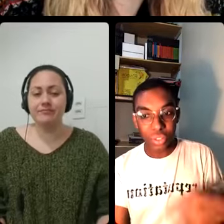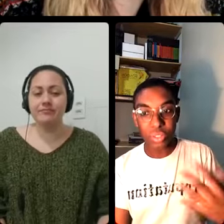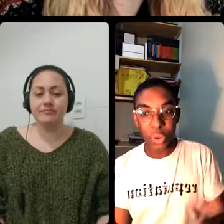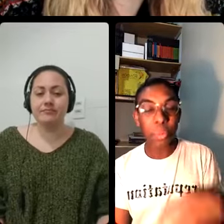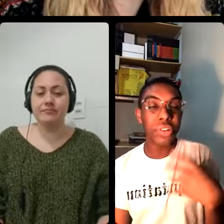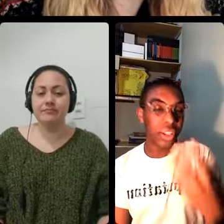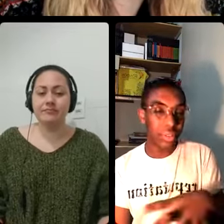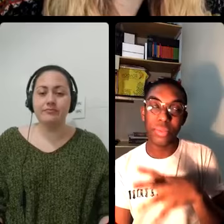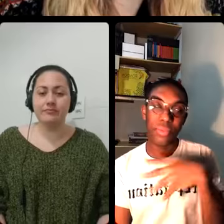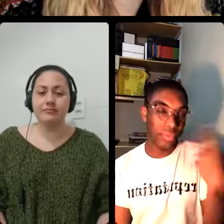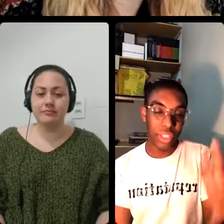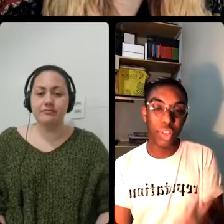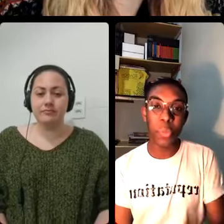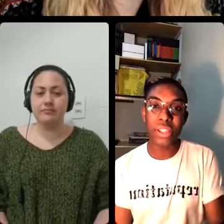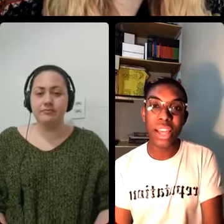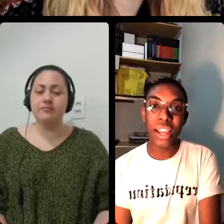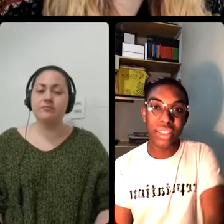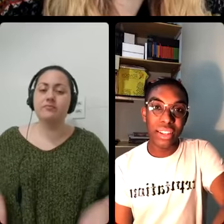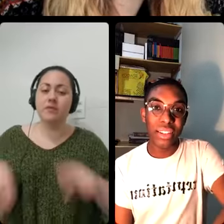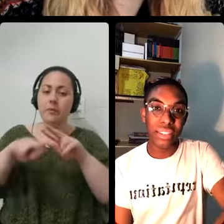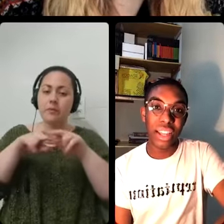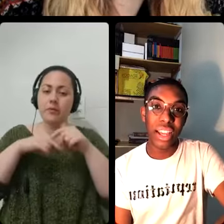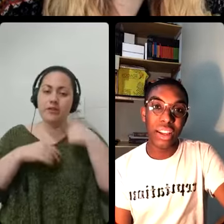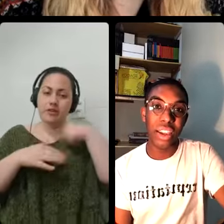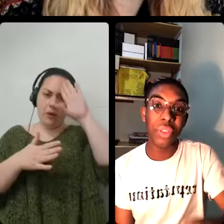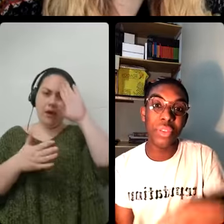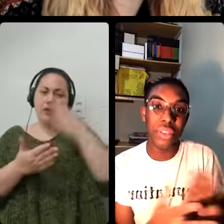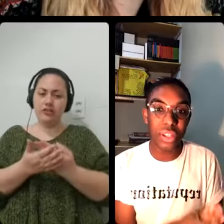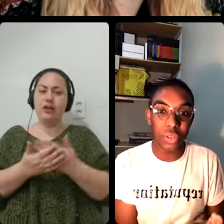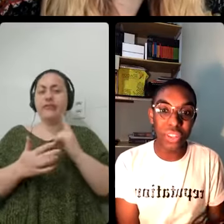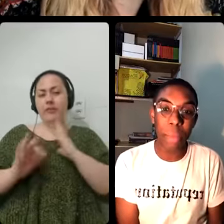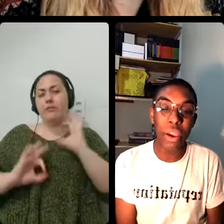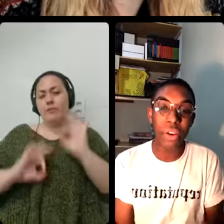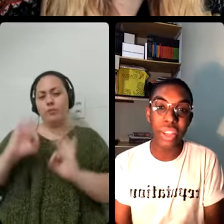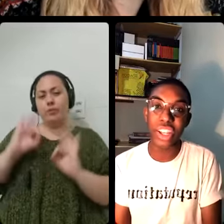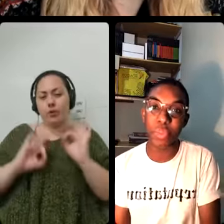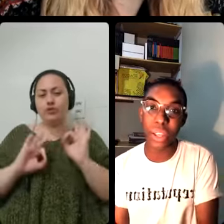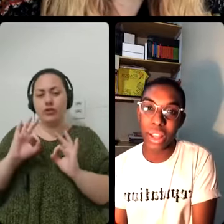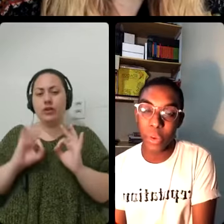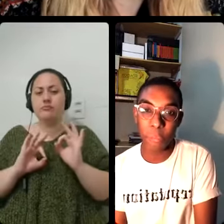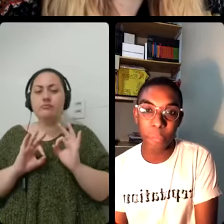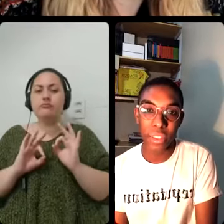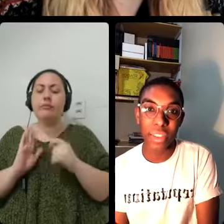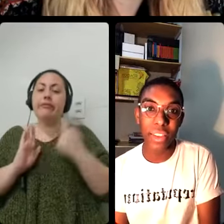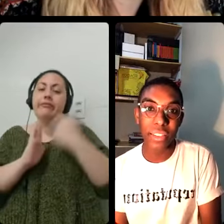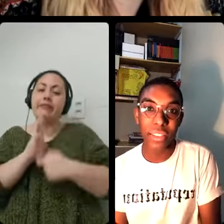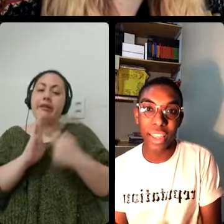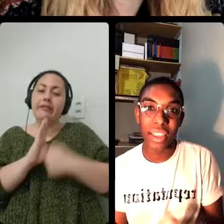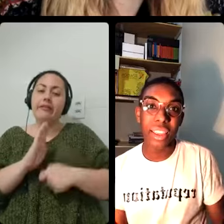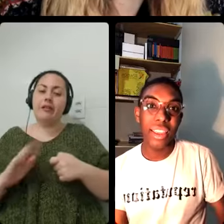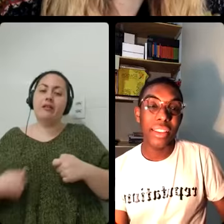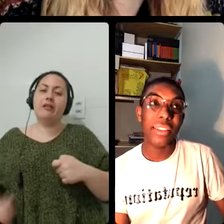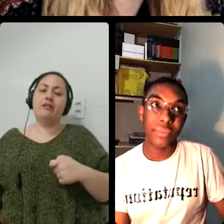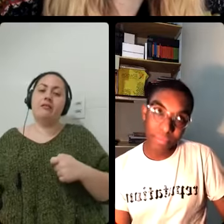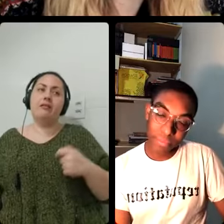até, né, um projeto tentou passar da redução da maioridade penal,